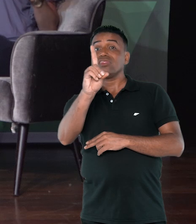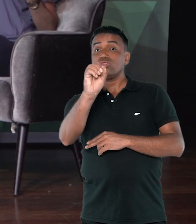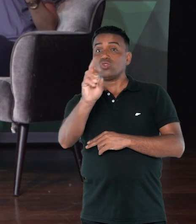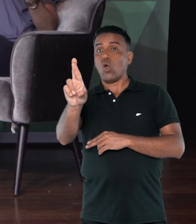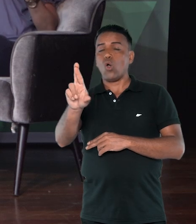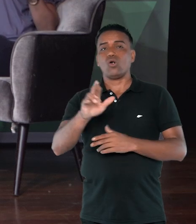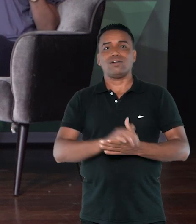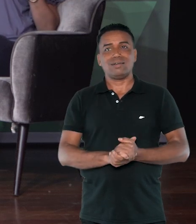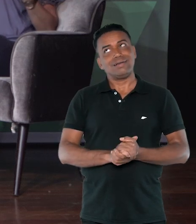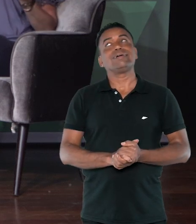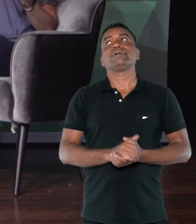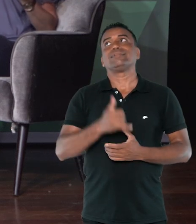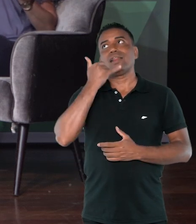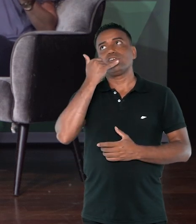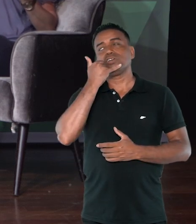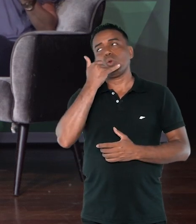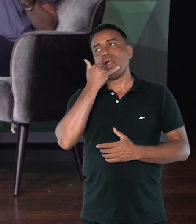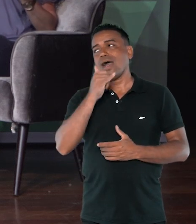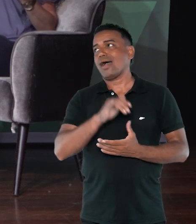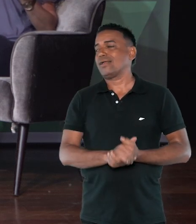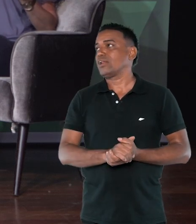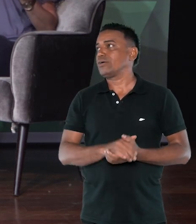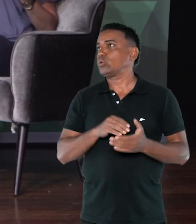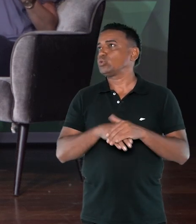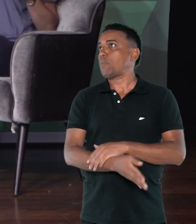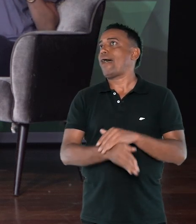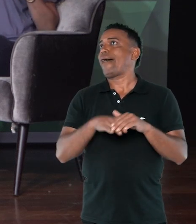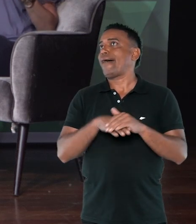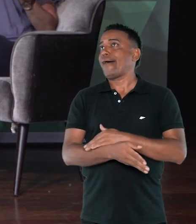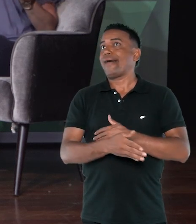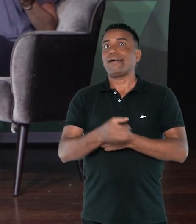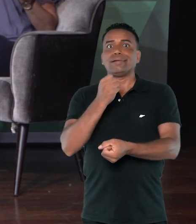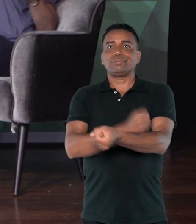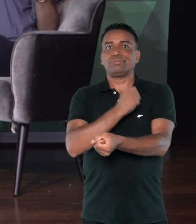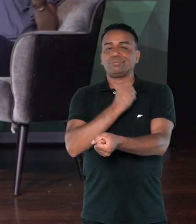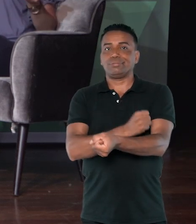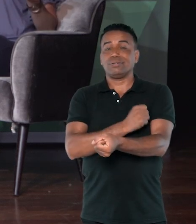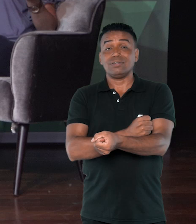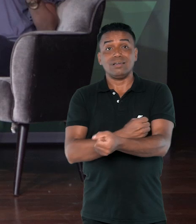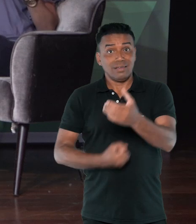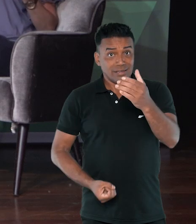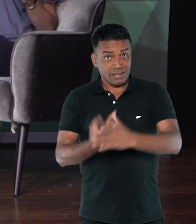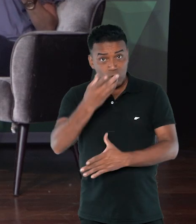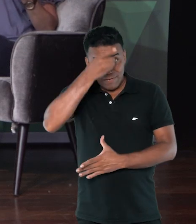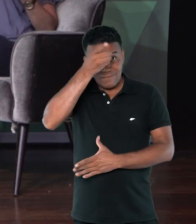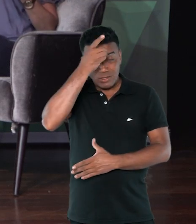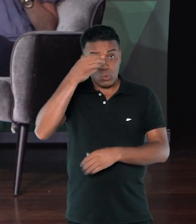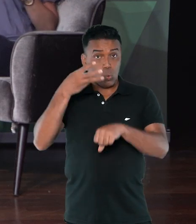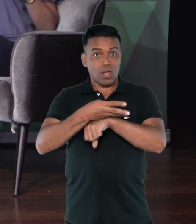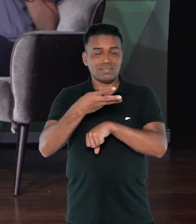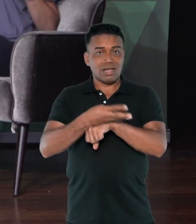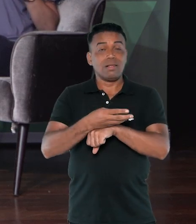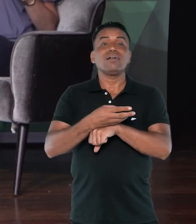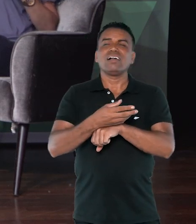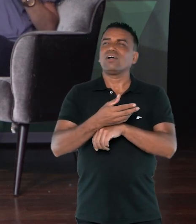começou com a internet, com Orkut, lembra do Orkut? Depois veio Facebook, que ainda está aí, Instagram,